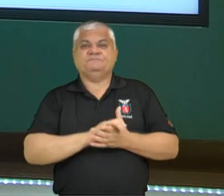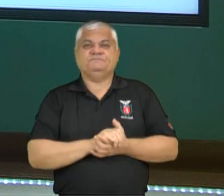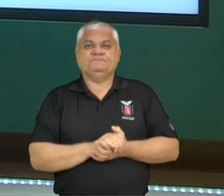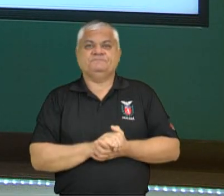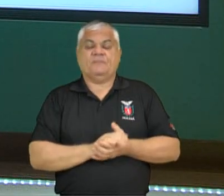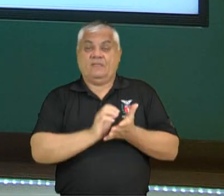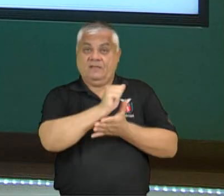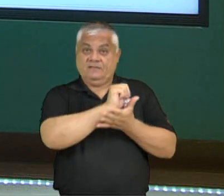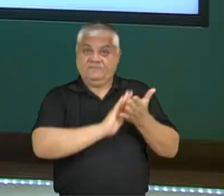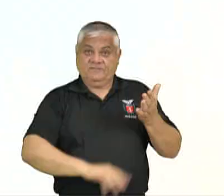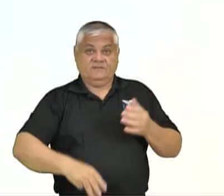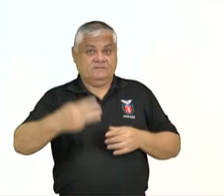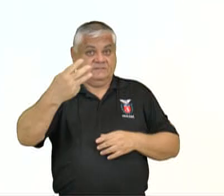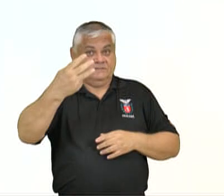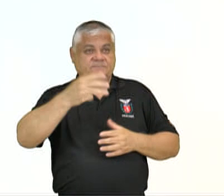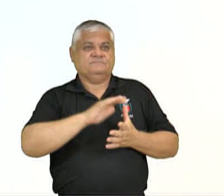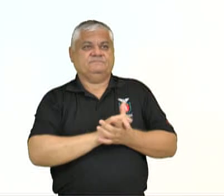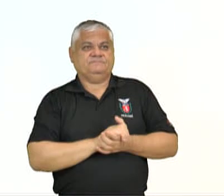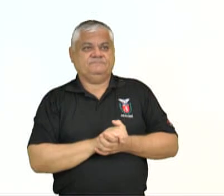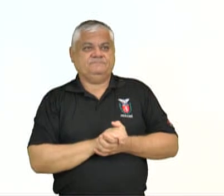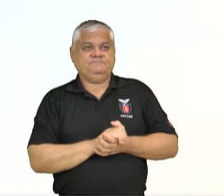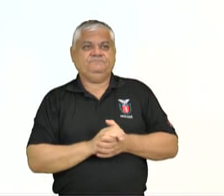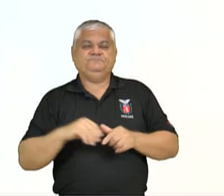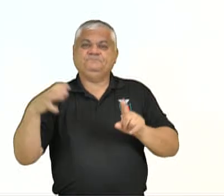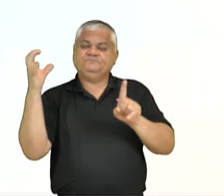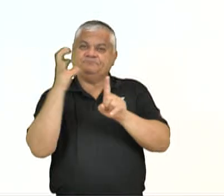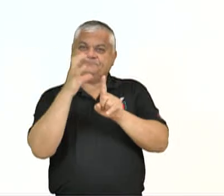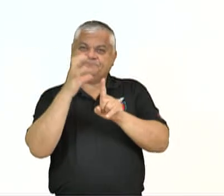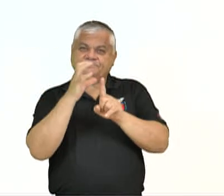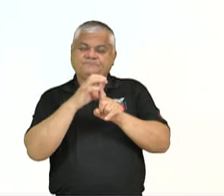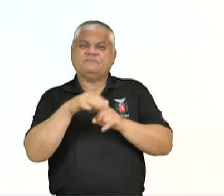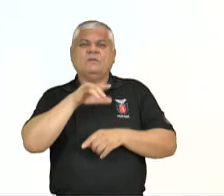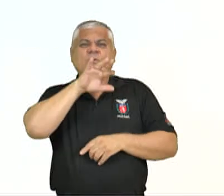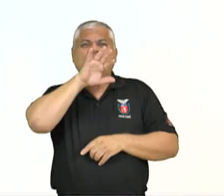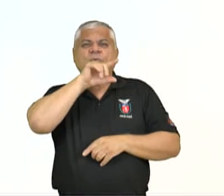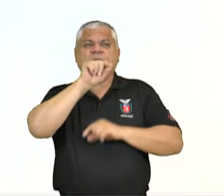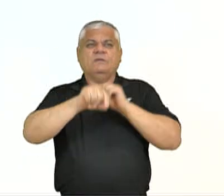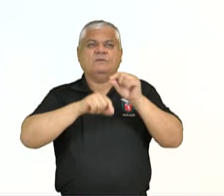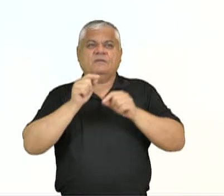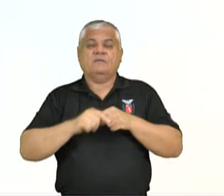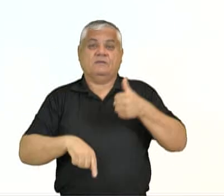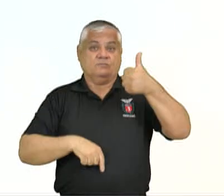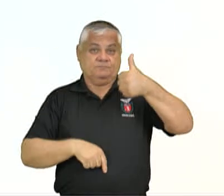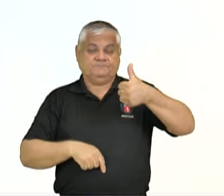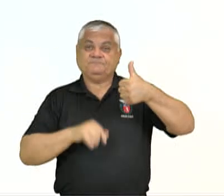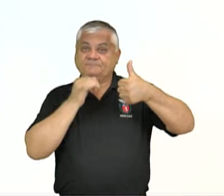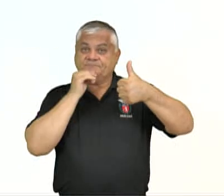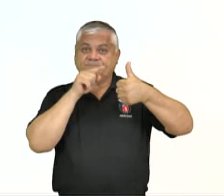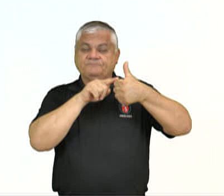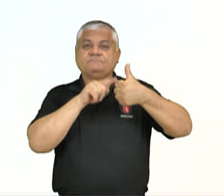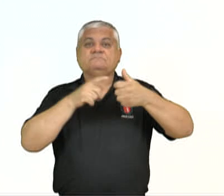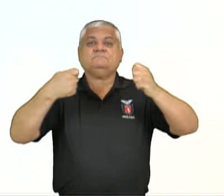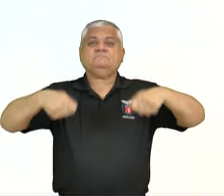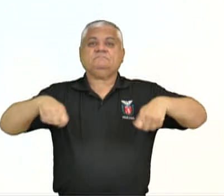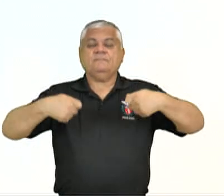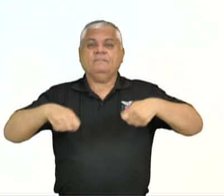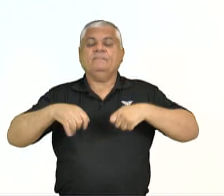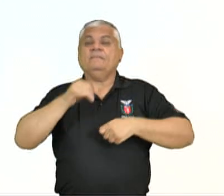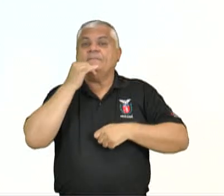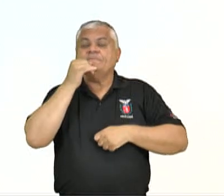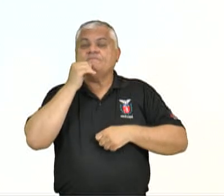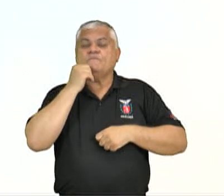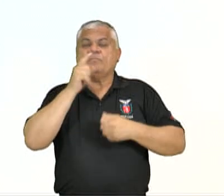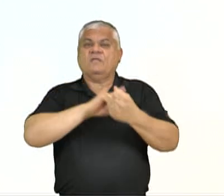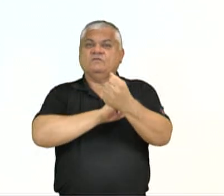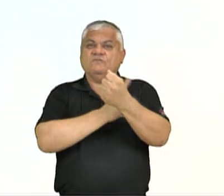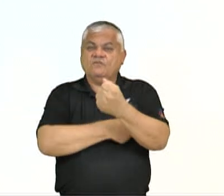uma atividade, olha só, né? As influências desfavoráveis são as seguintes. 1. Necessidade de ritmar os